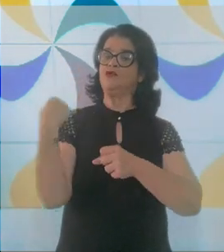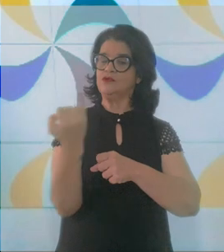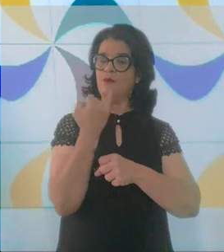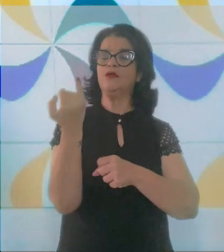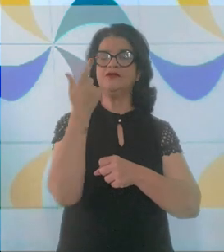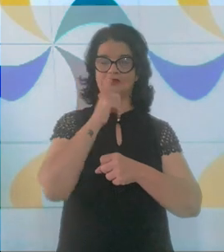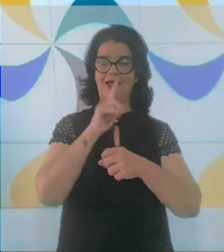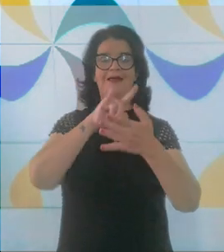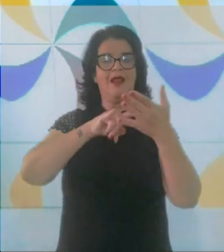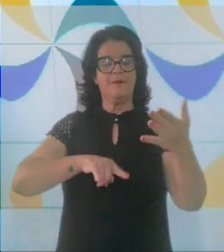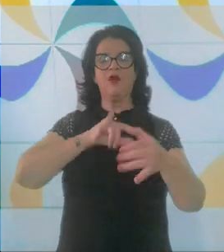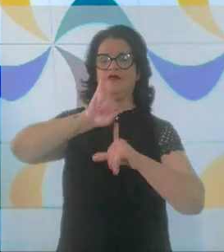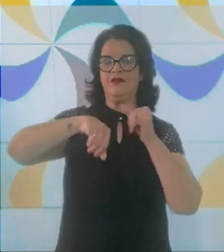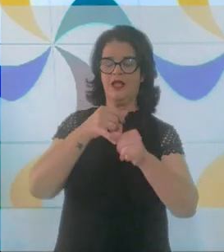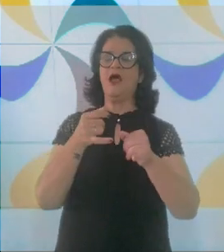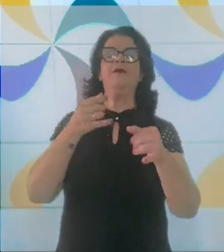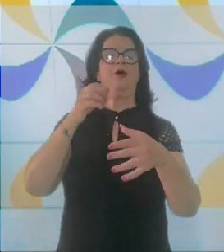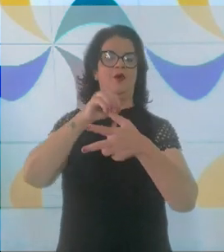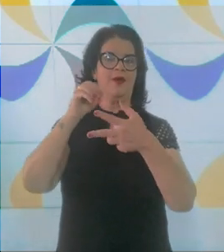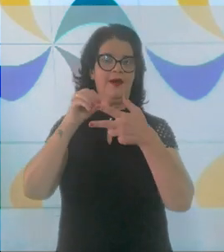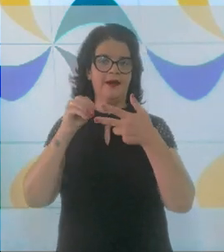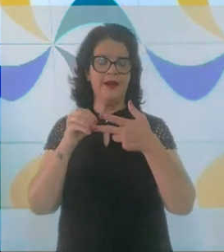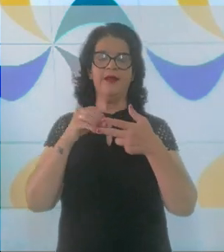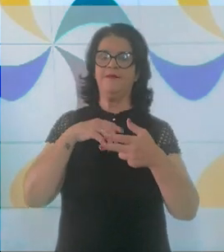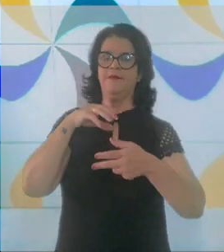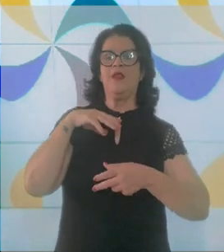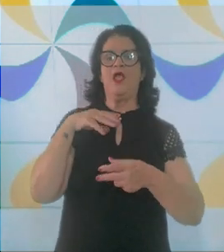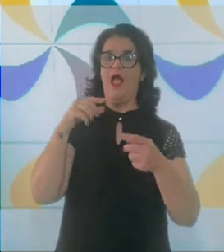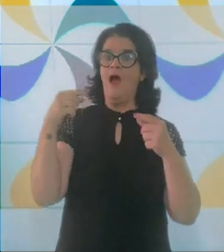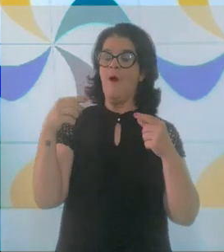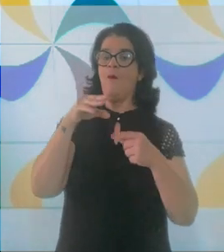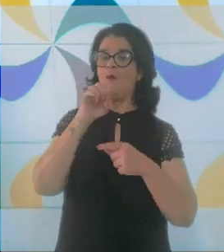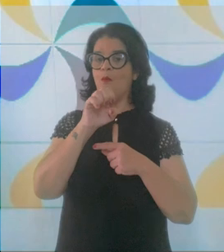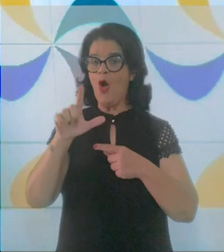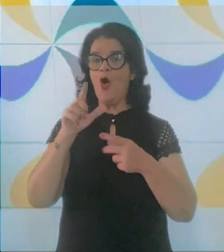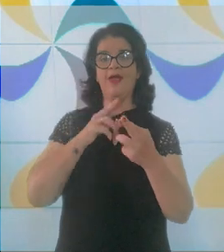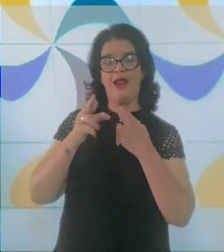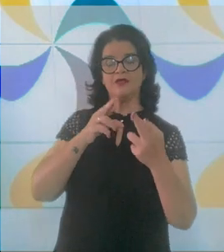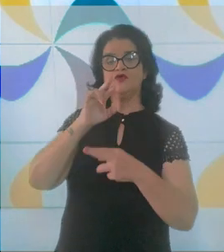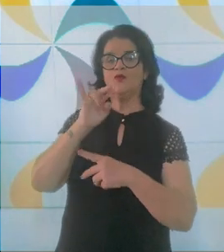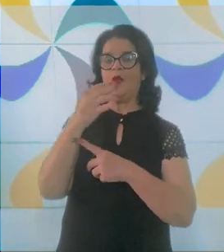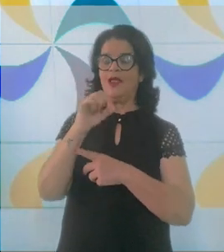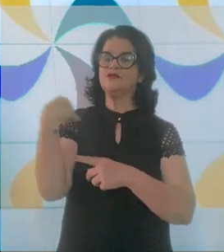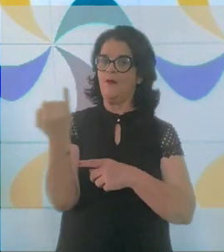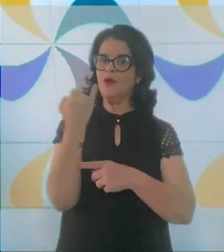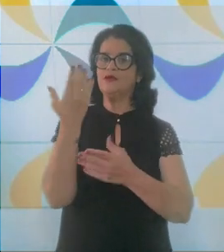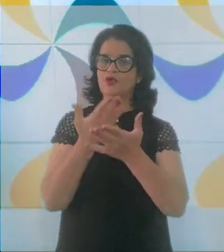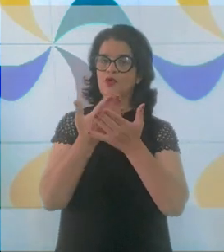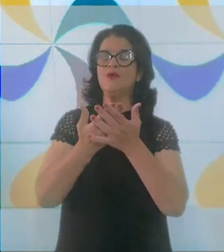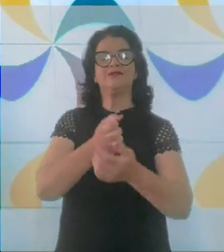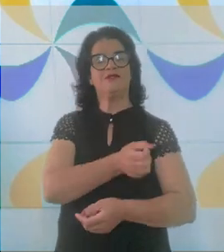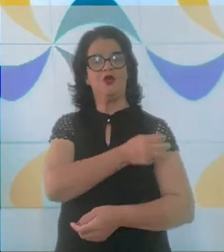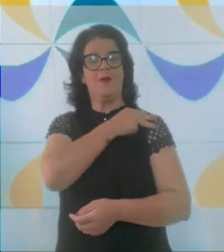na prova de química no exame do Enem. Mol e relações molares são importantíssimos durante o ensino